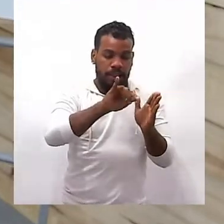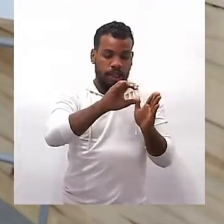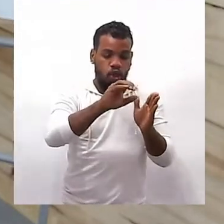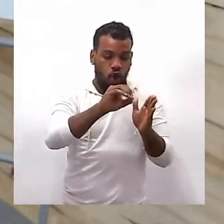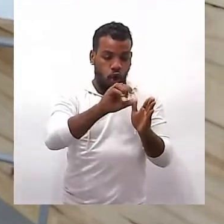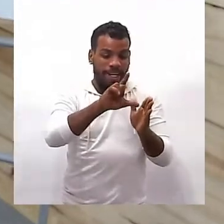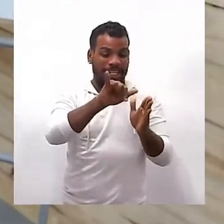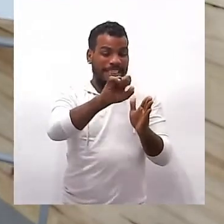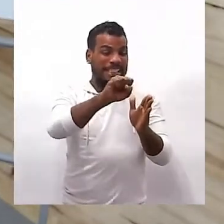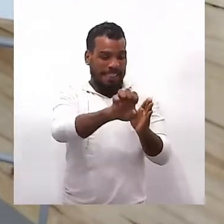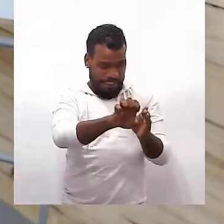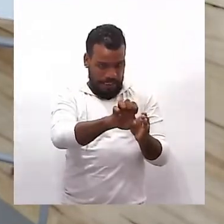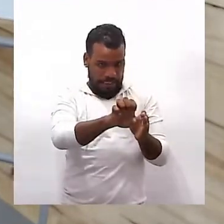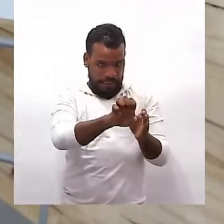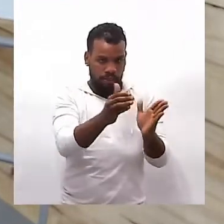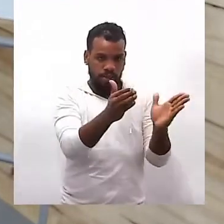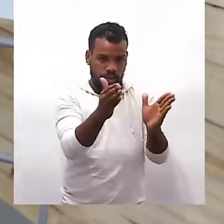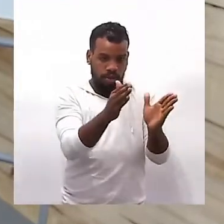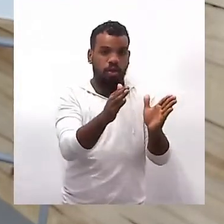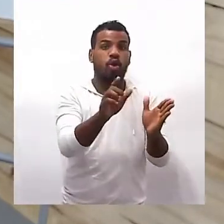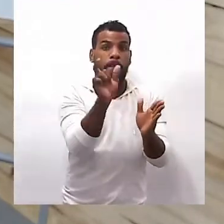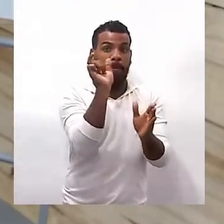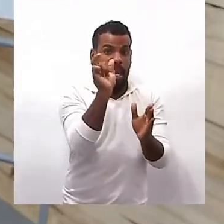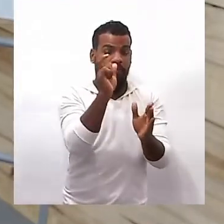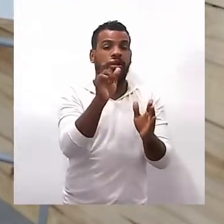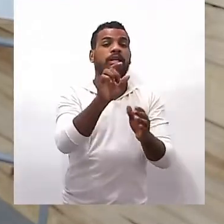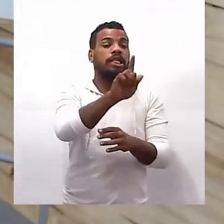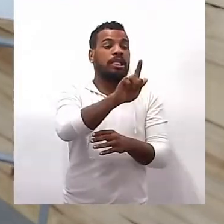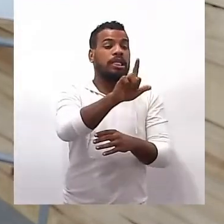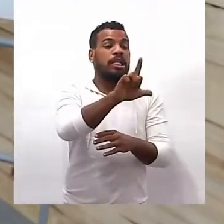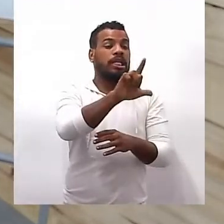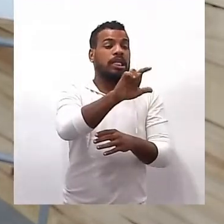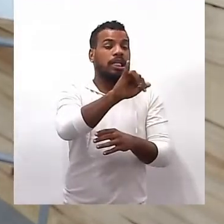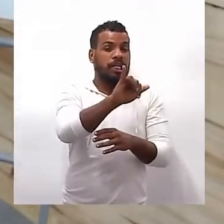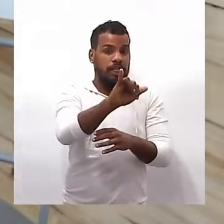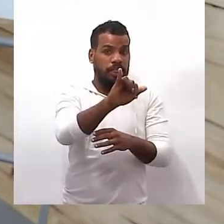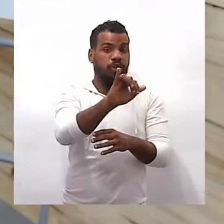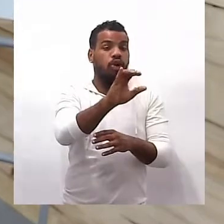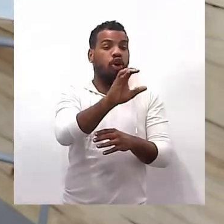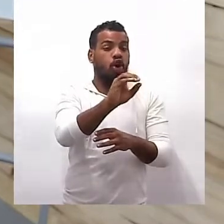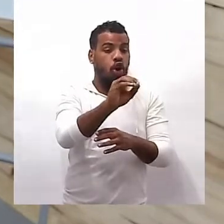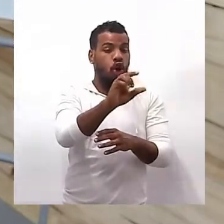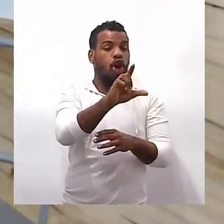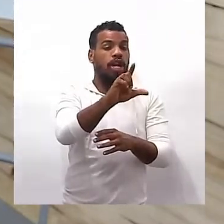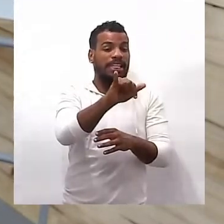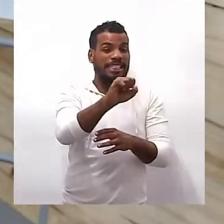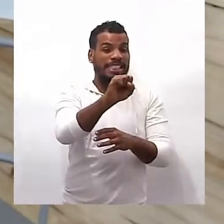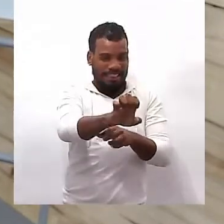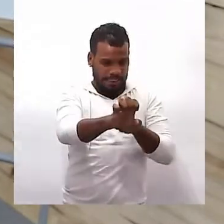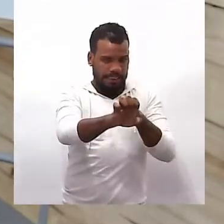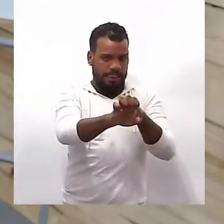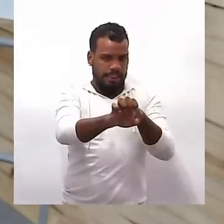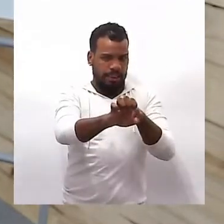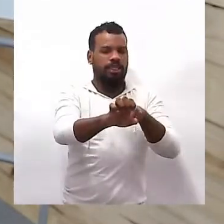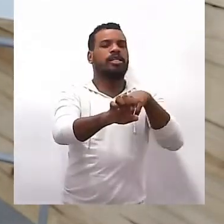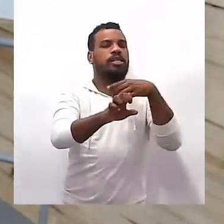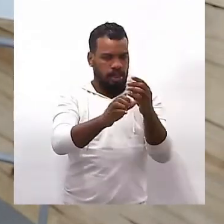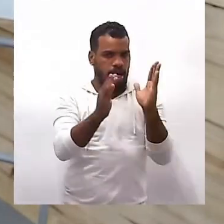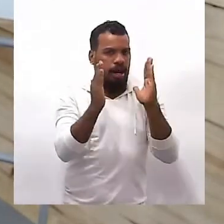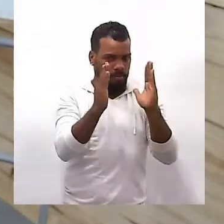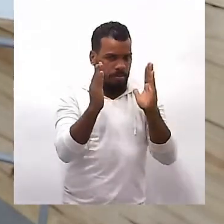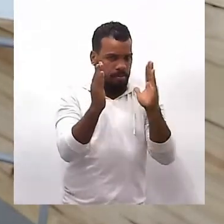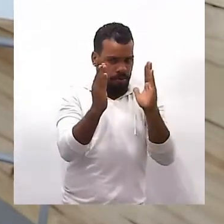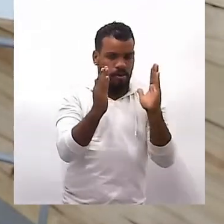glicólise. Ei, cuidado para não confundir o nome. Glicólise. Glico mais lise.